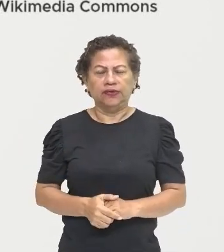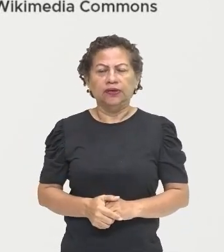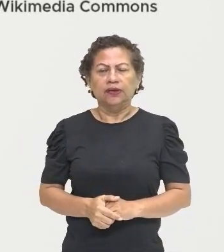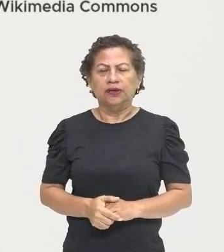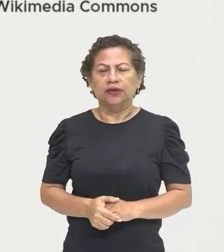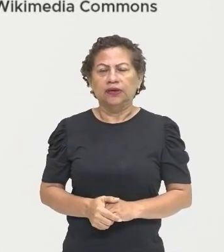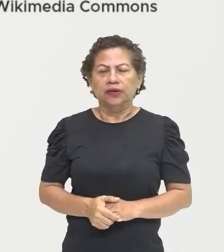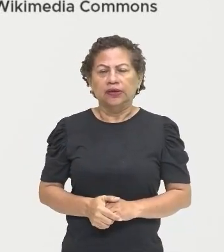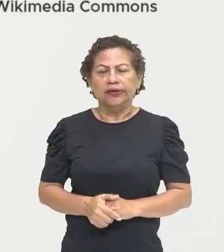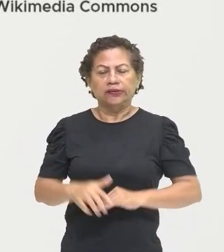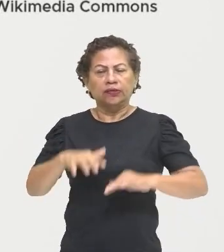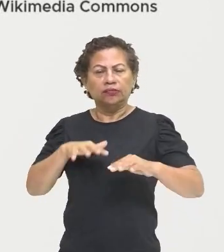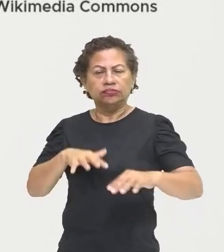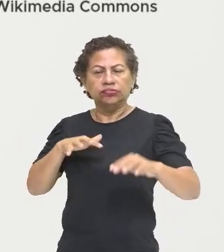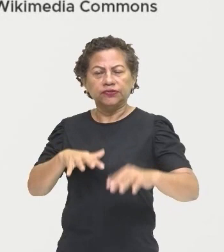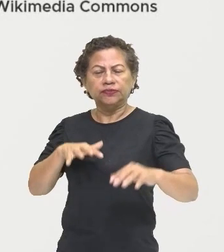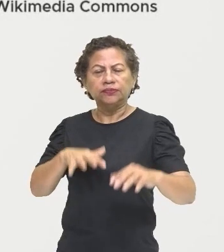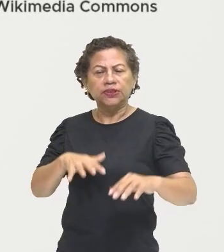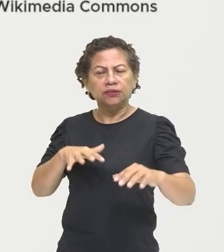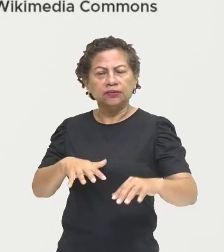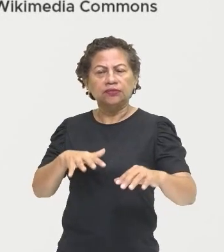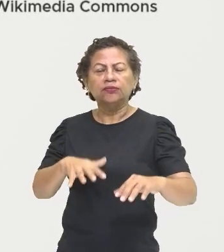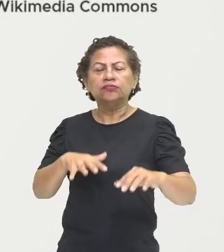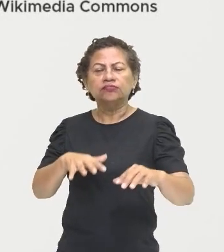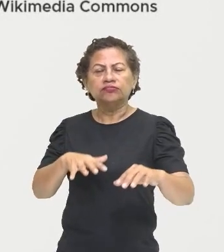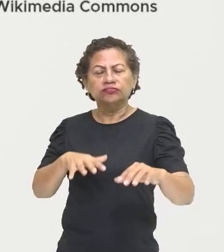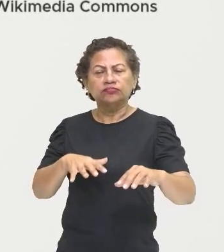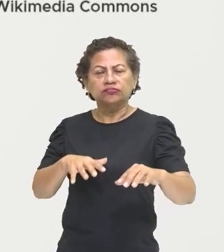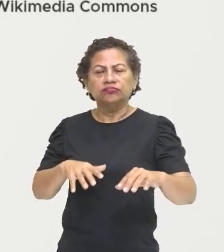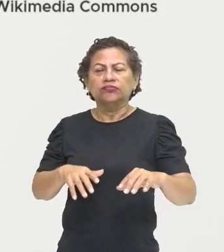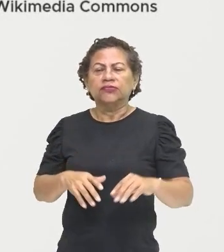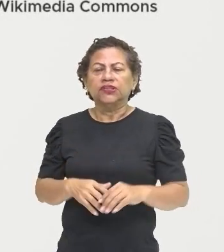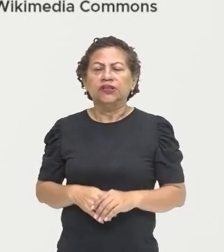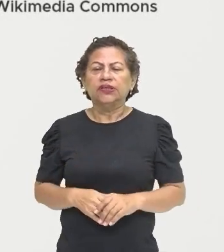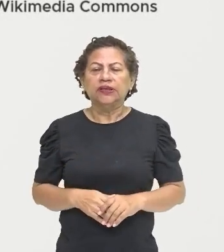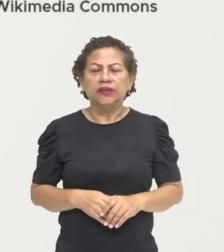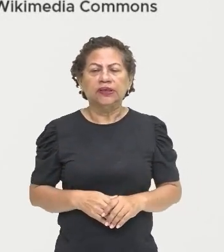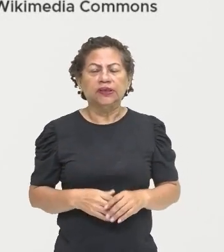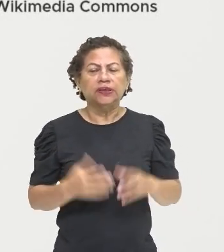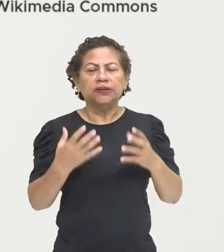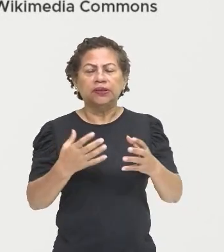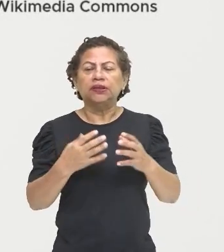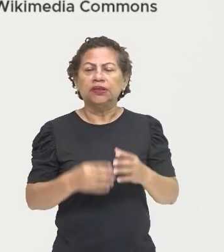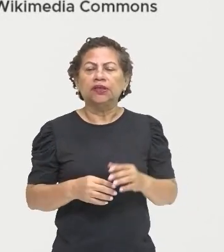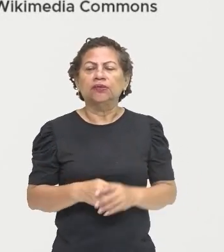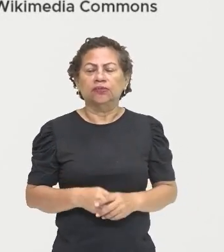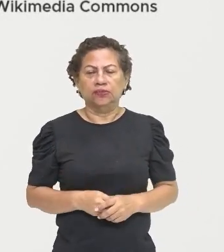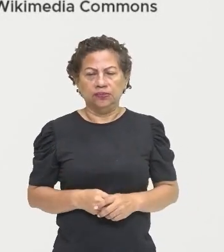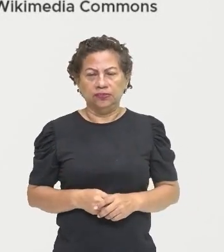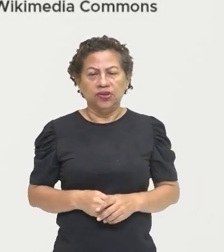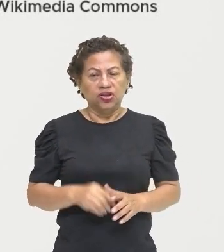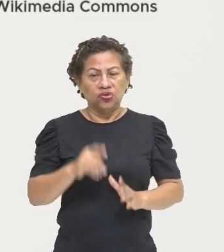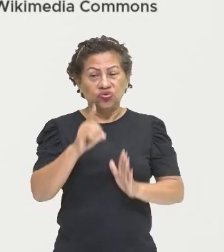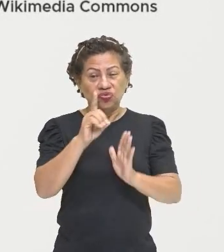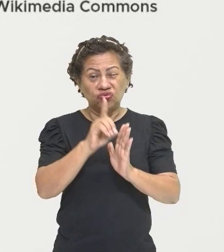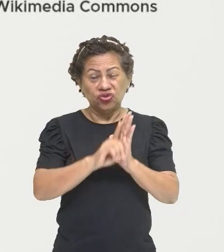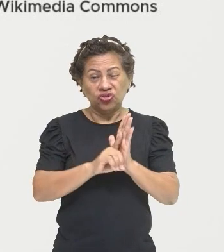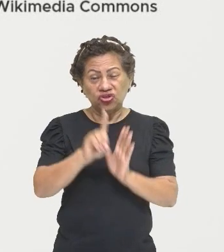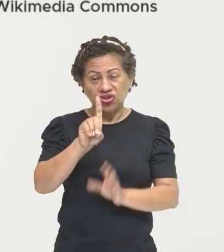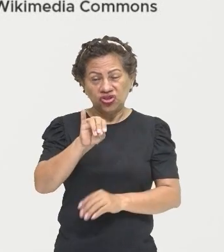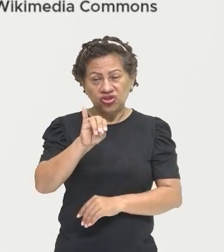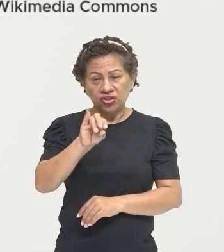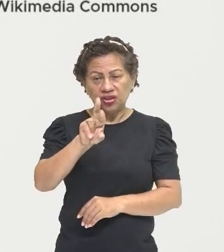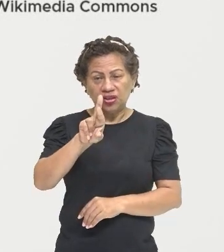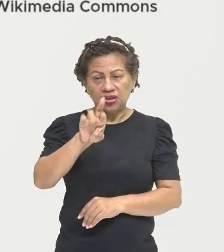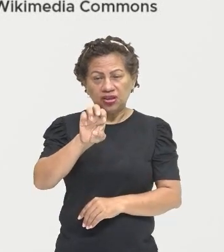esses movimentos que lutavam por direitos, neste caso aqui, do homem do campo, eles acabaram